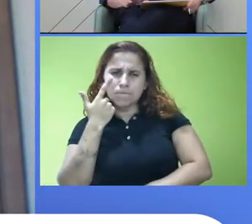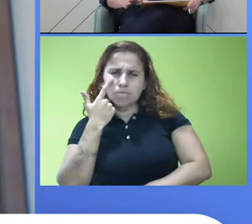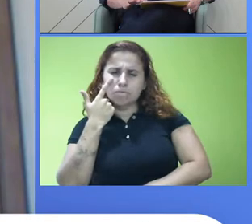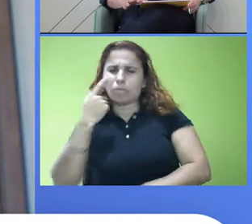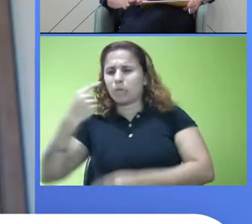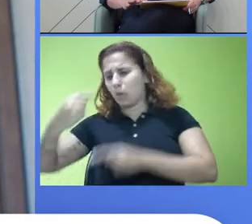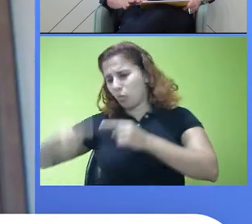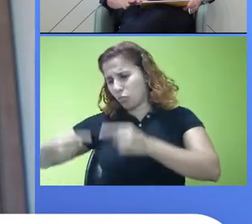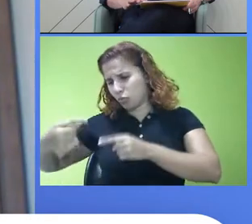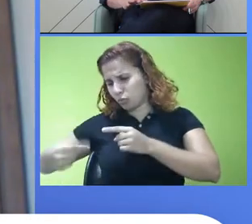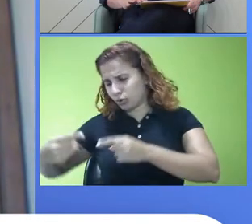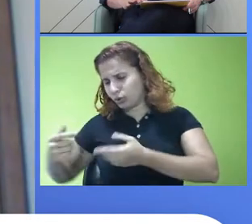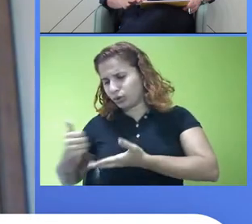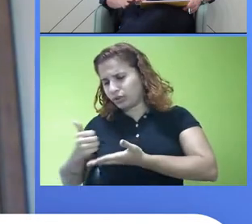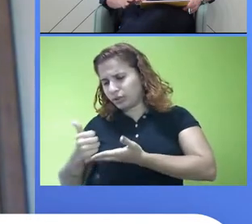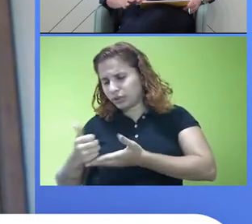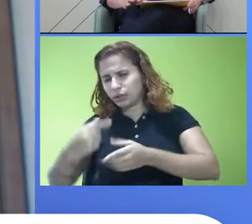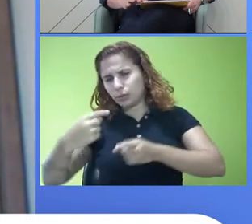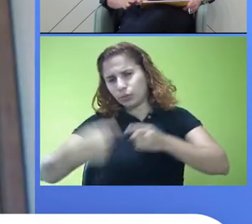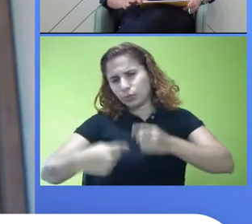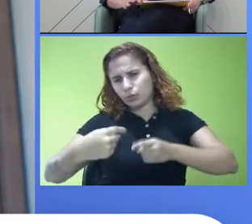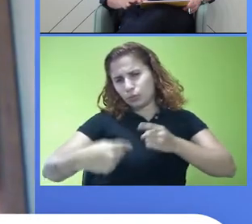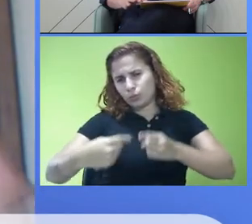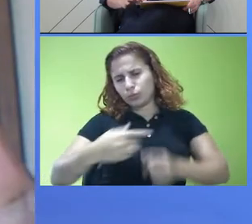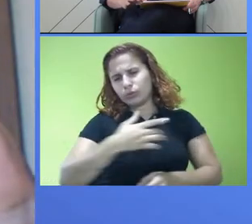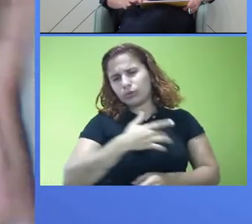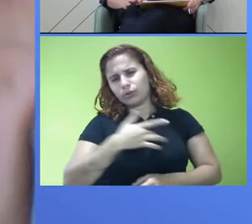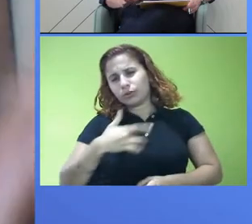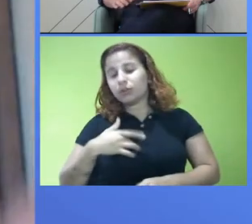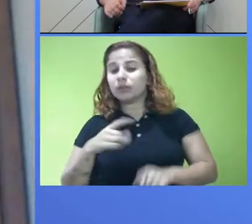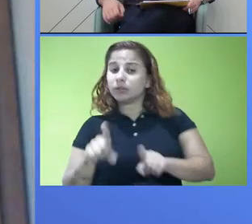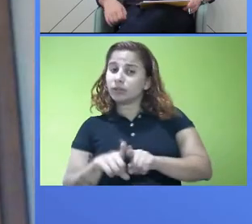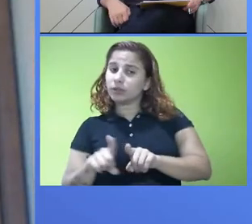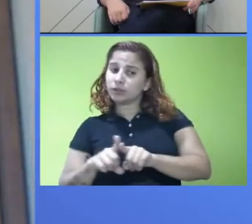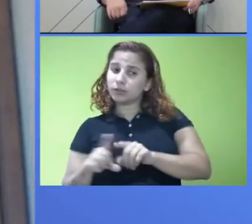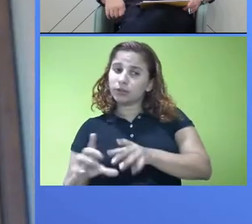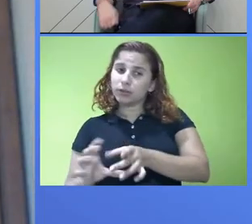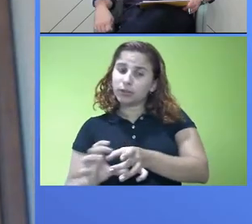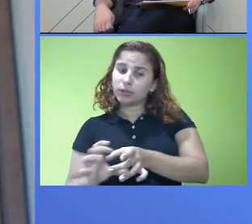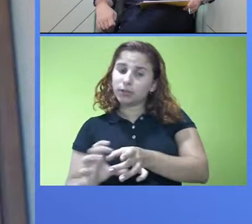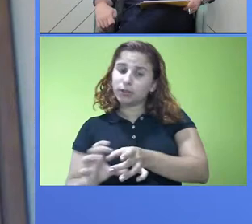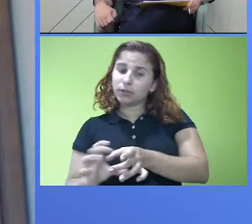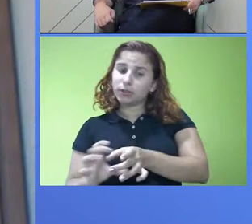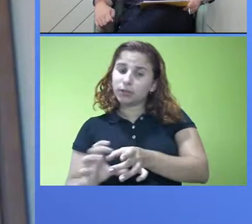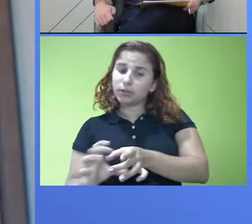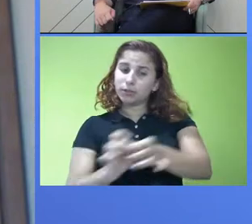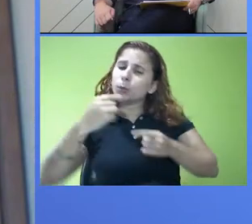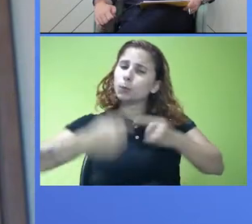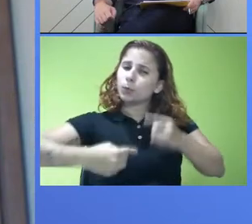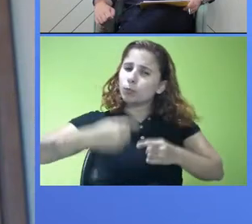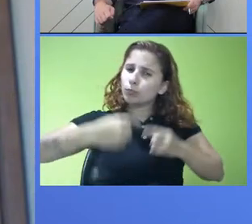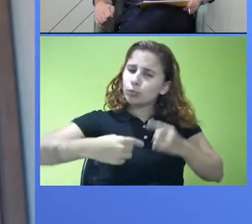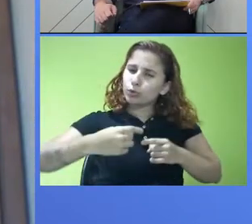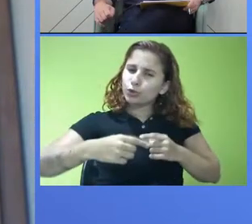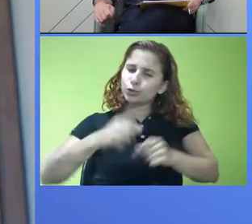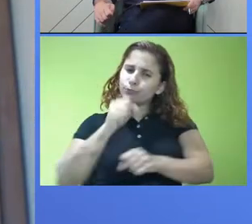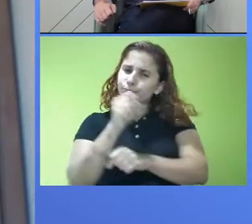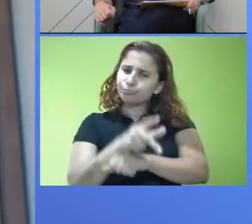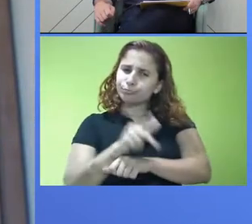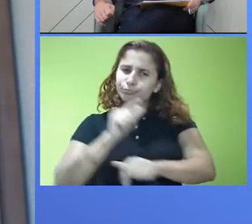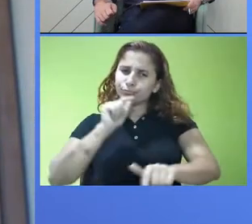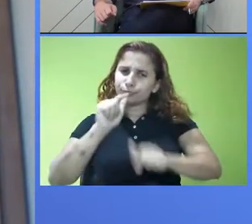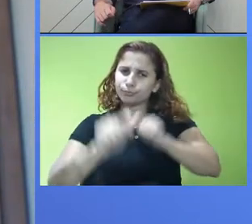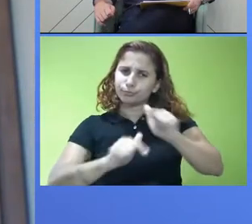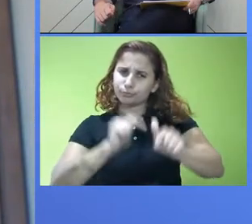da política de saúde, a gente conseguiria também fazer da própria política de trabalho e emprego, de modo geral. Mas eu acredito que essa